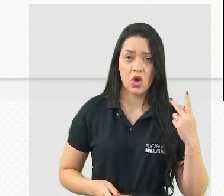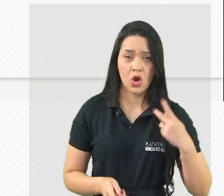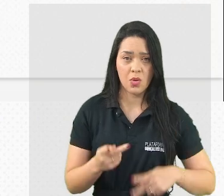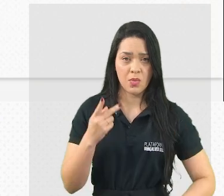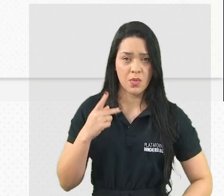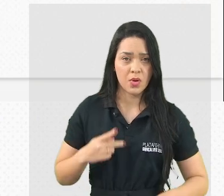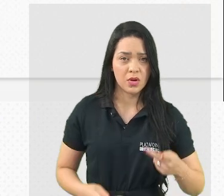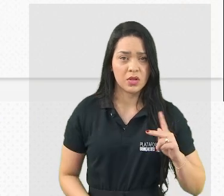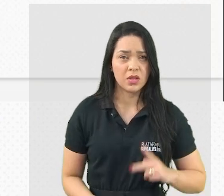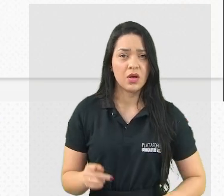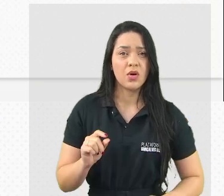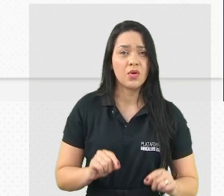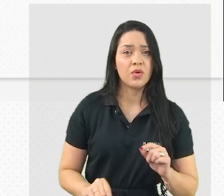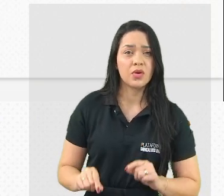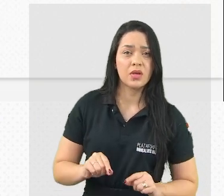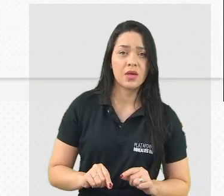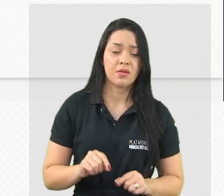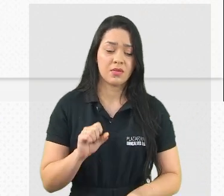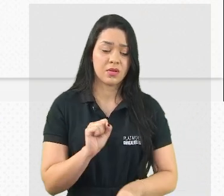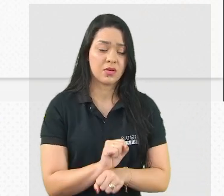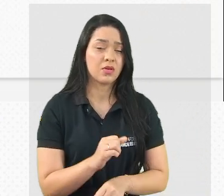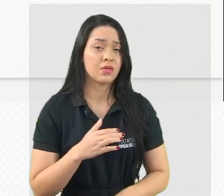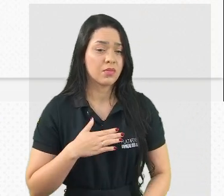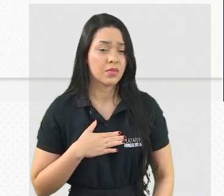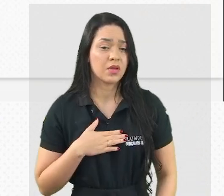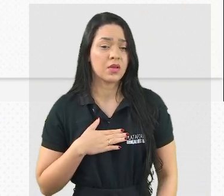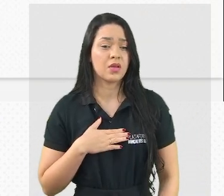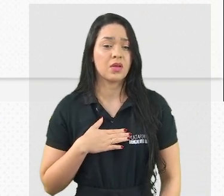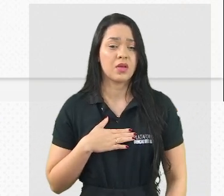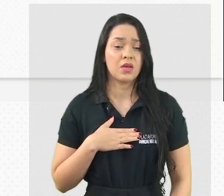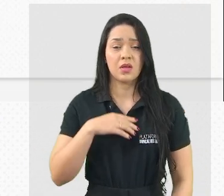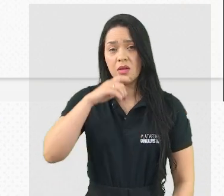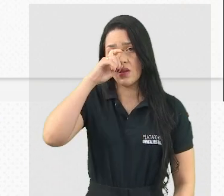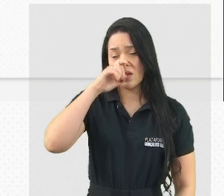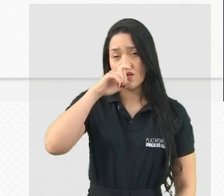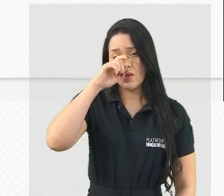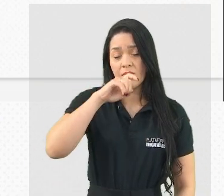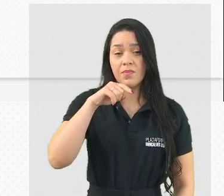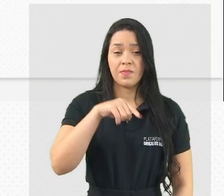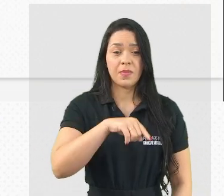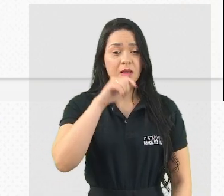hormonal, vai ser inibido o quê? O ciclo menstrual dessas mulheres.